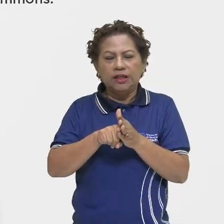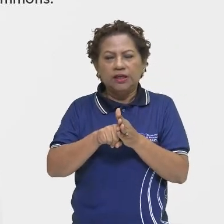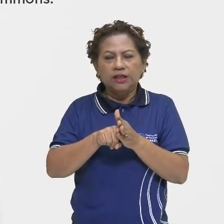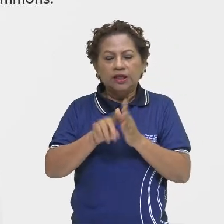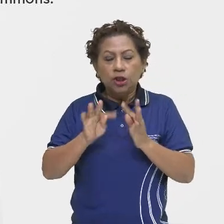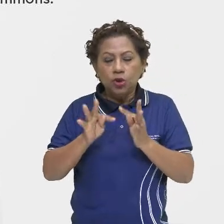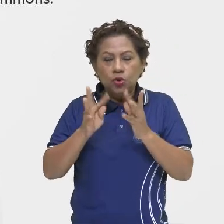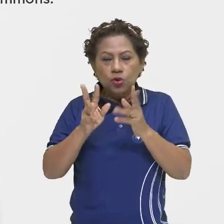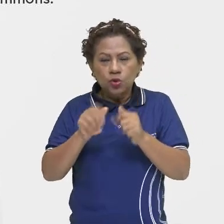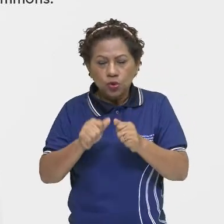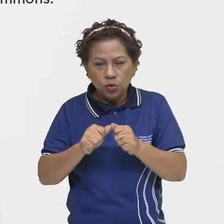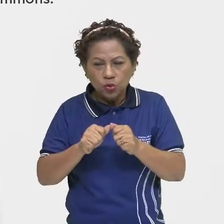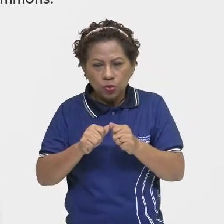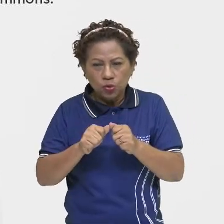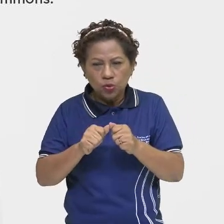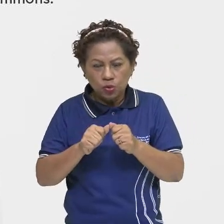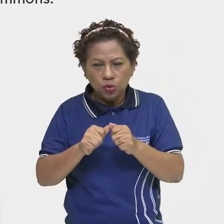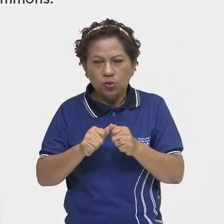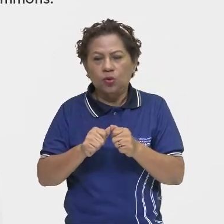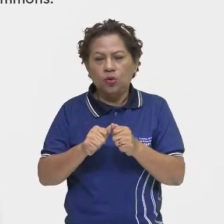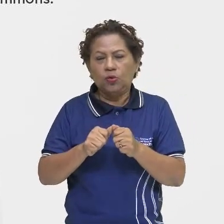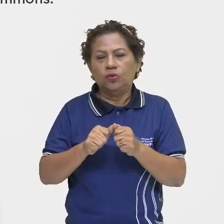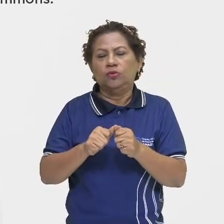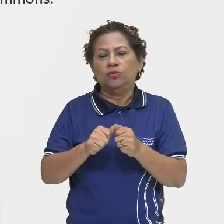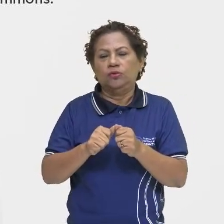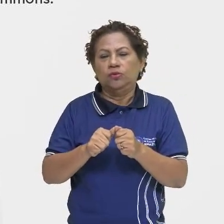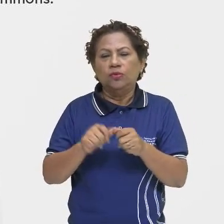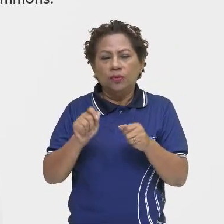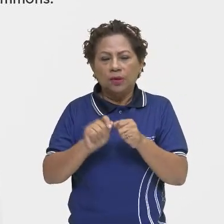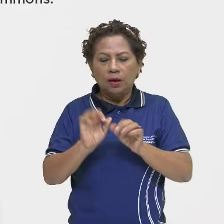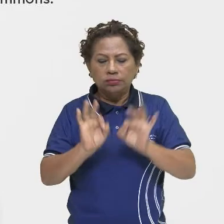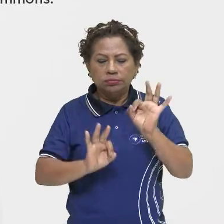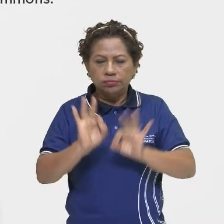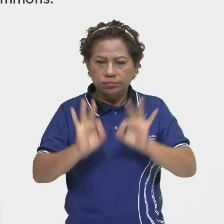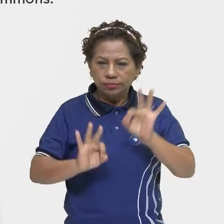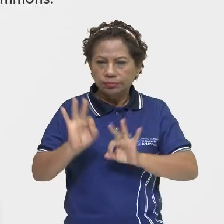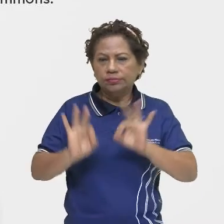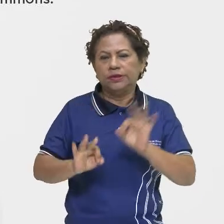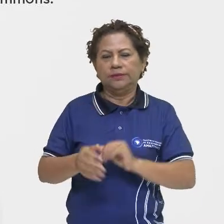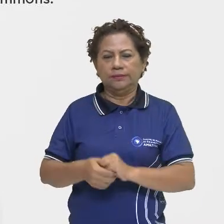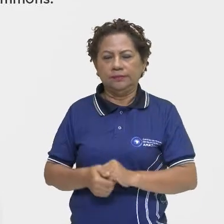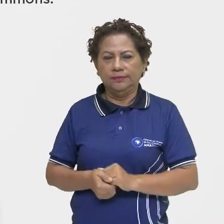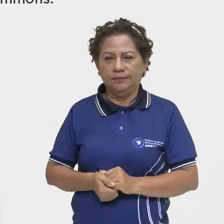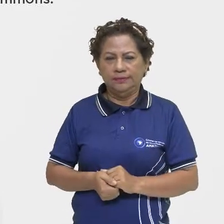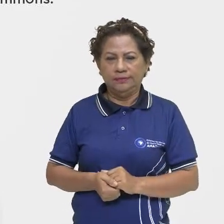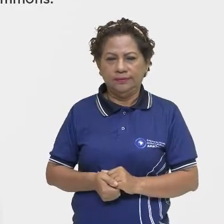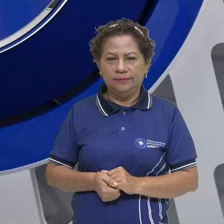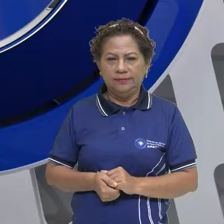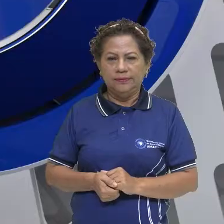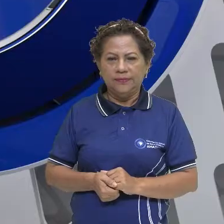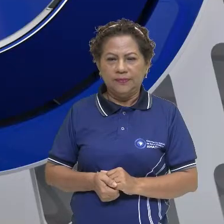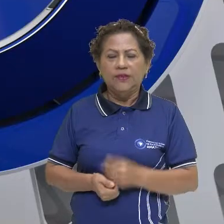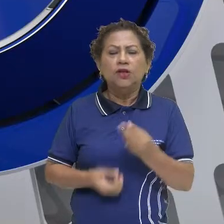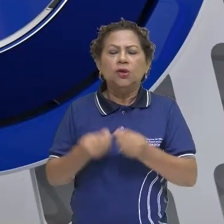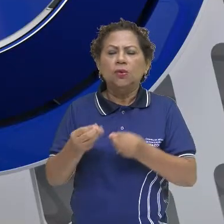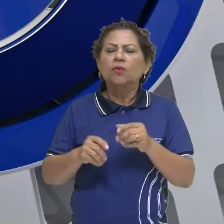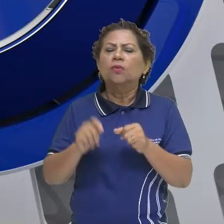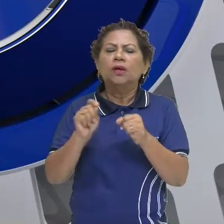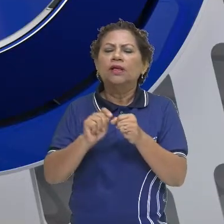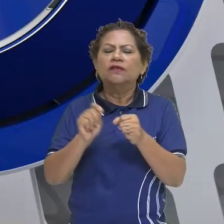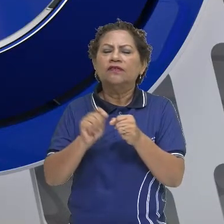palavra grafite é do italiano, grafito, que é escrita feita com carvão.